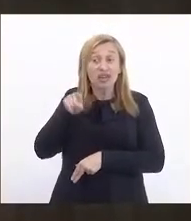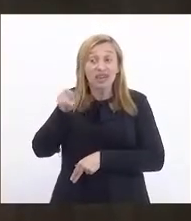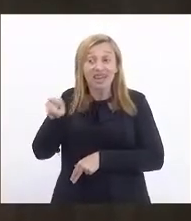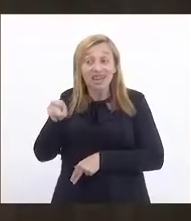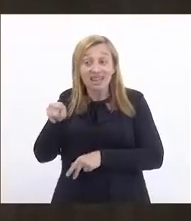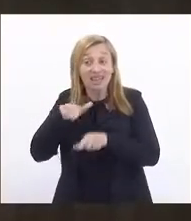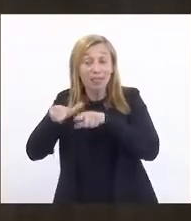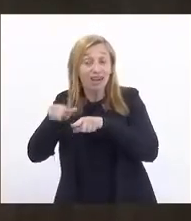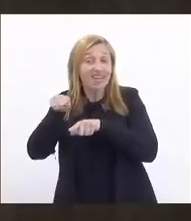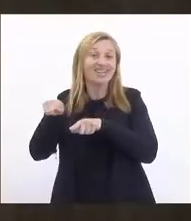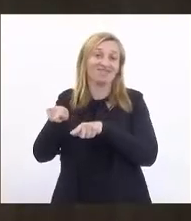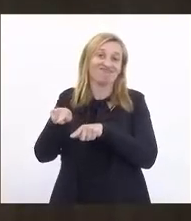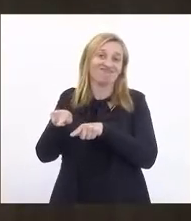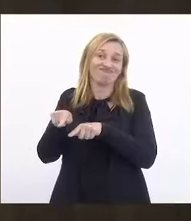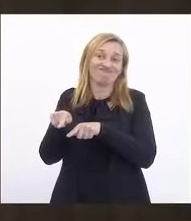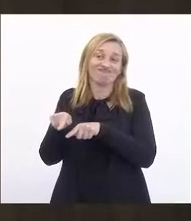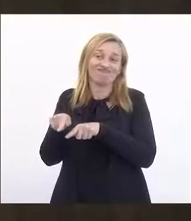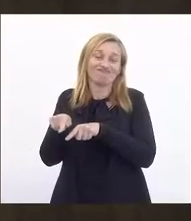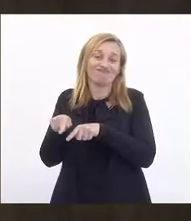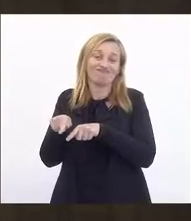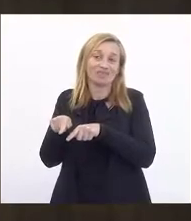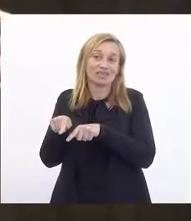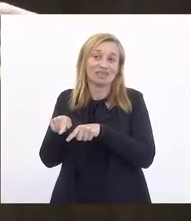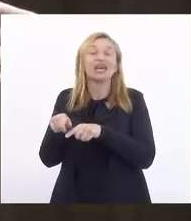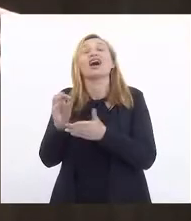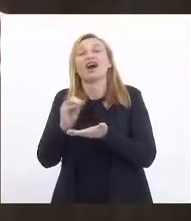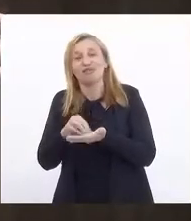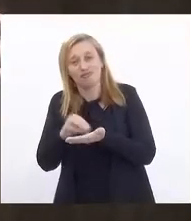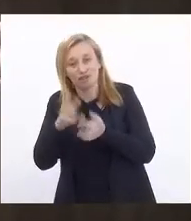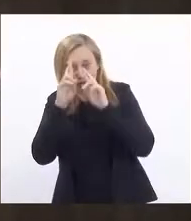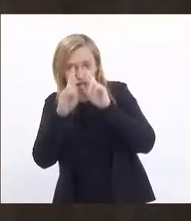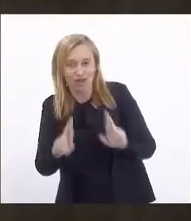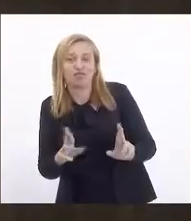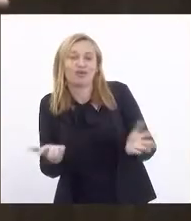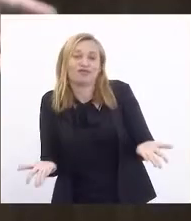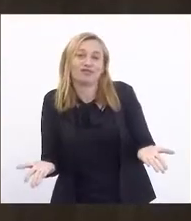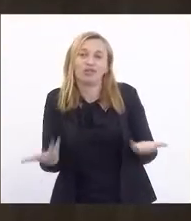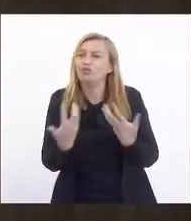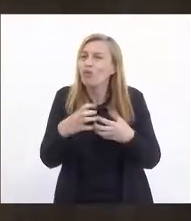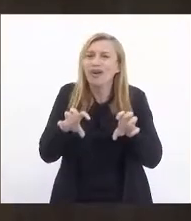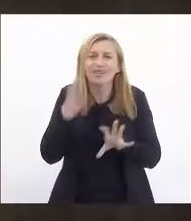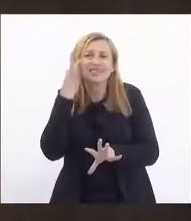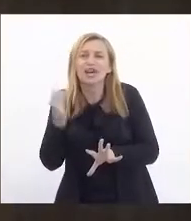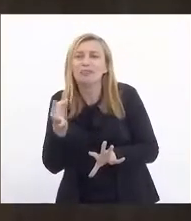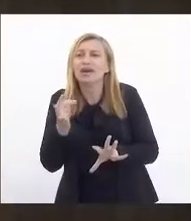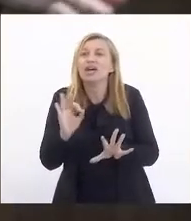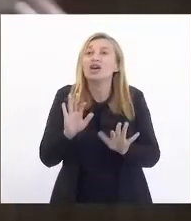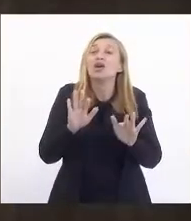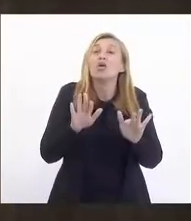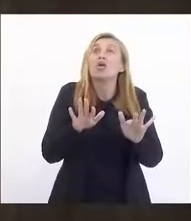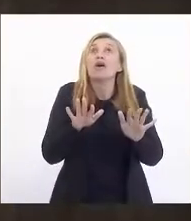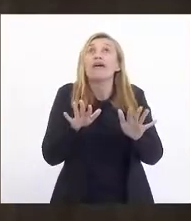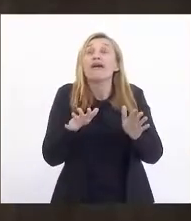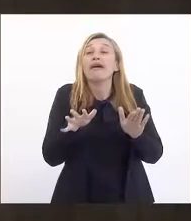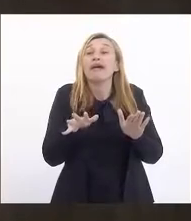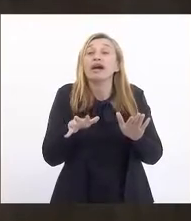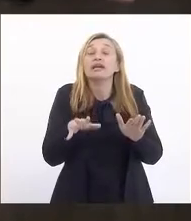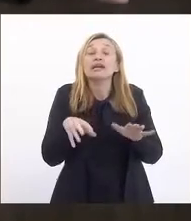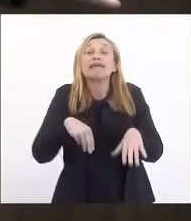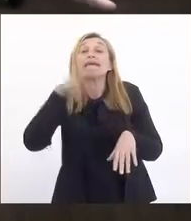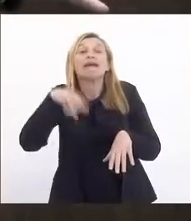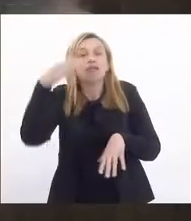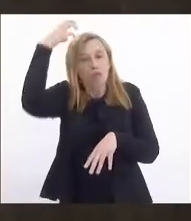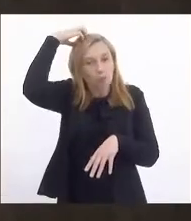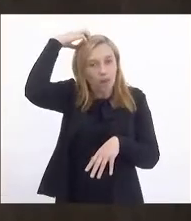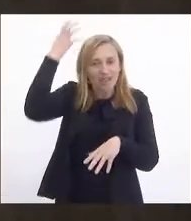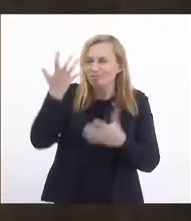vivem só daquele plantão e a falta de respeito eu não quero saber qual a OES é a culpada